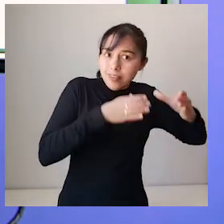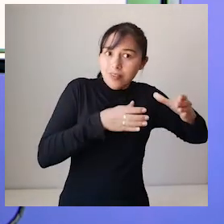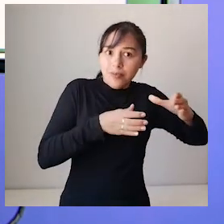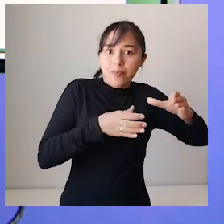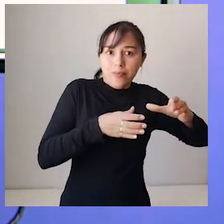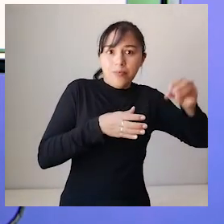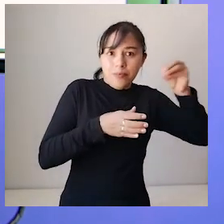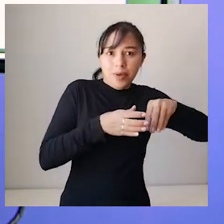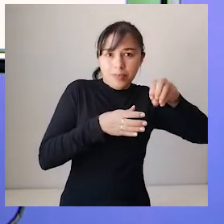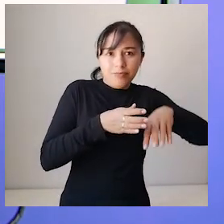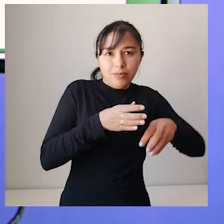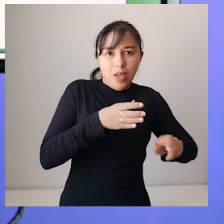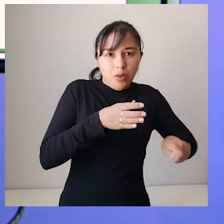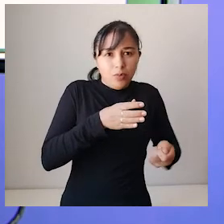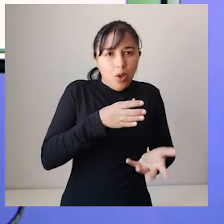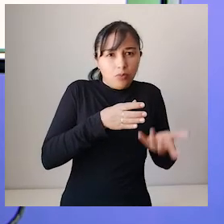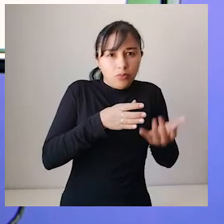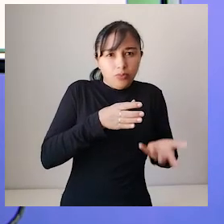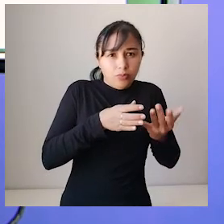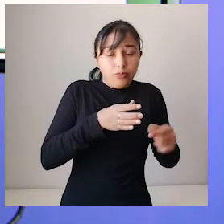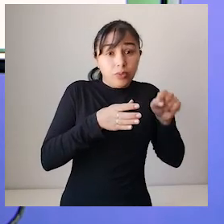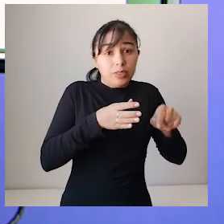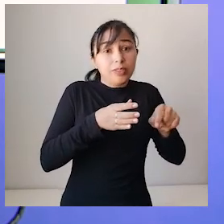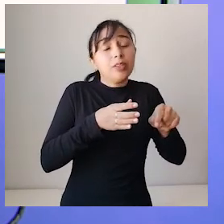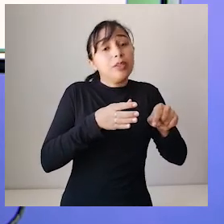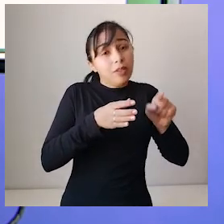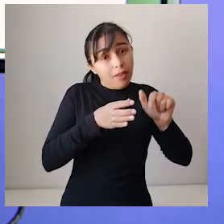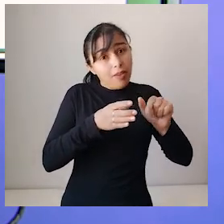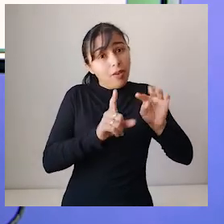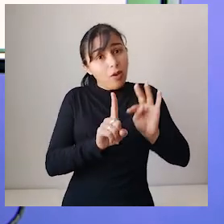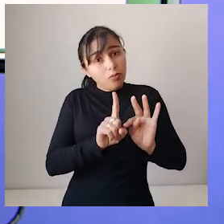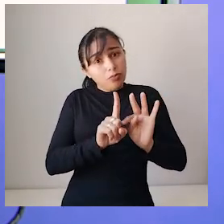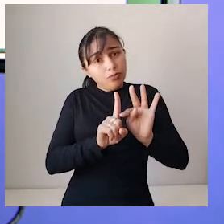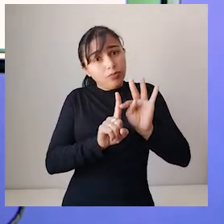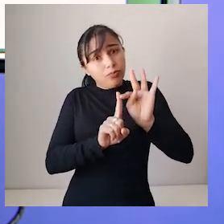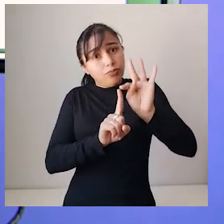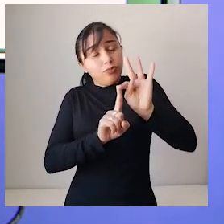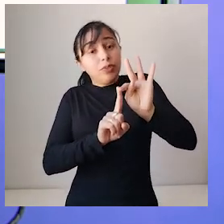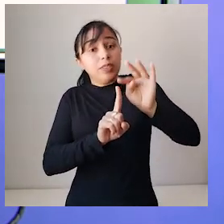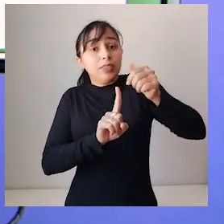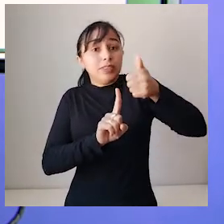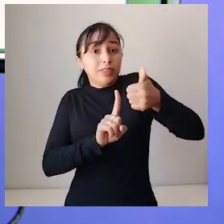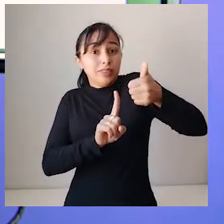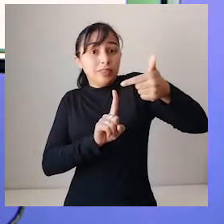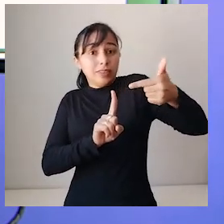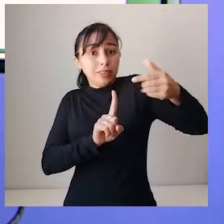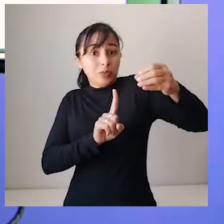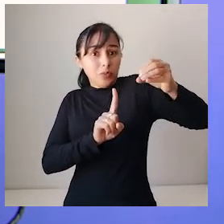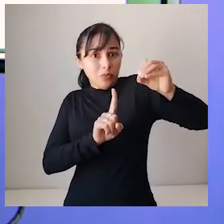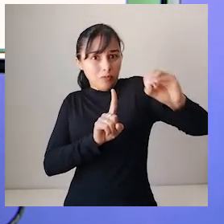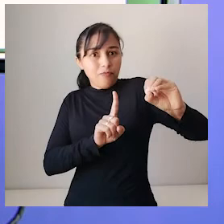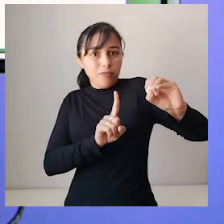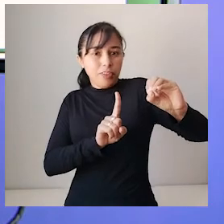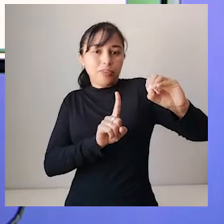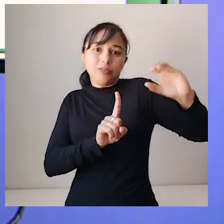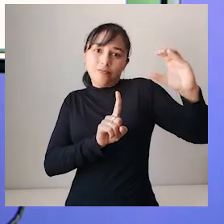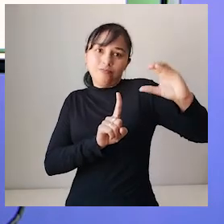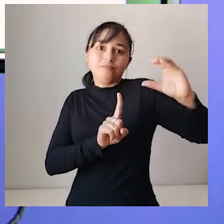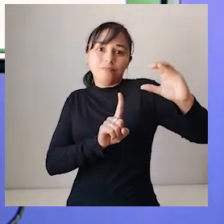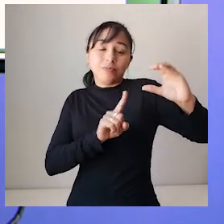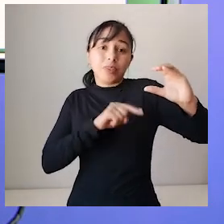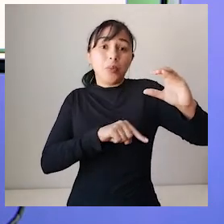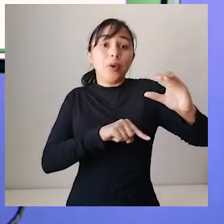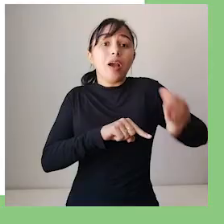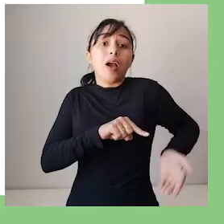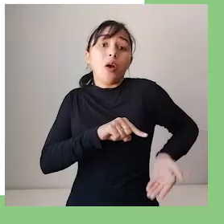pressão, ela vai ter o ponto de ebulição em 120. Aumentou a pressão, aumentou o ponto de